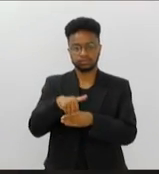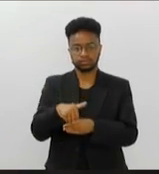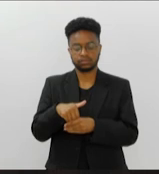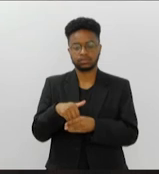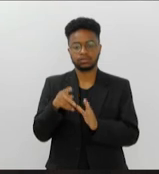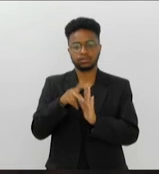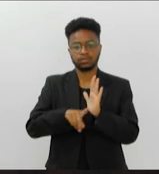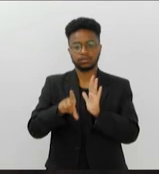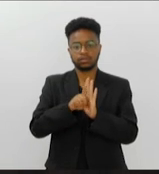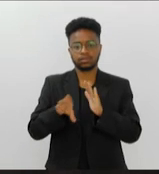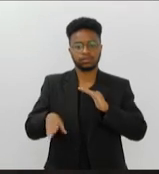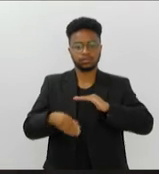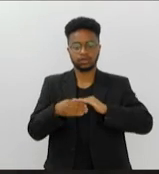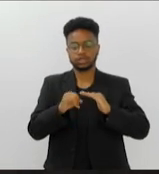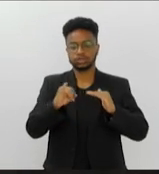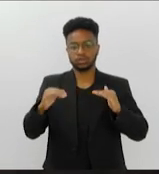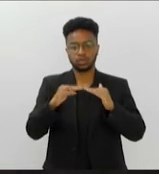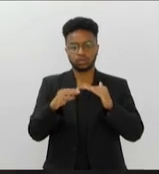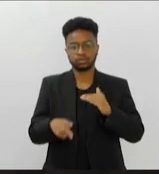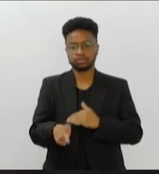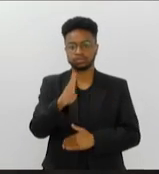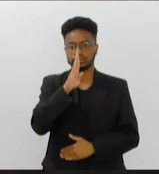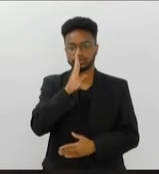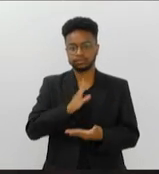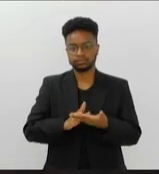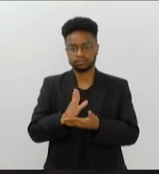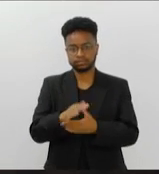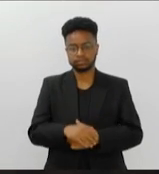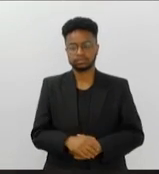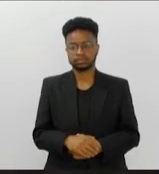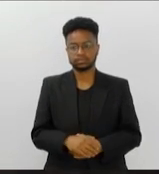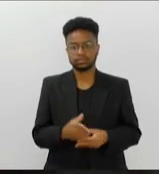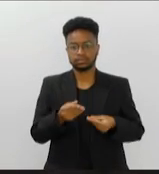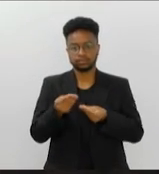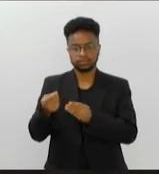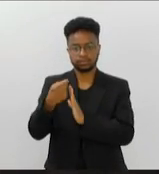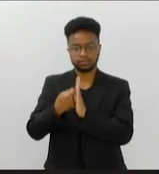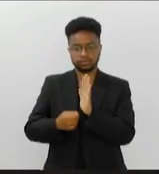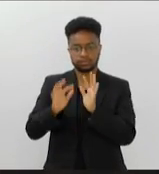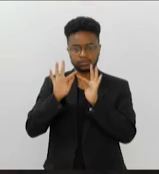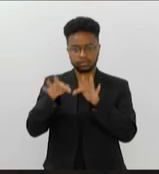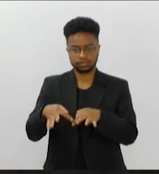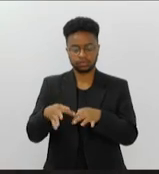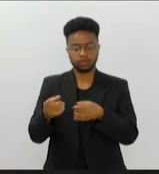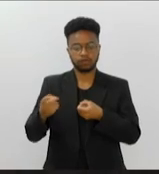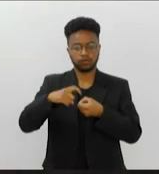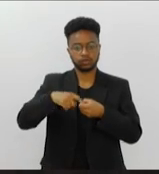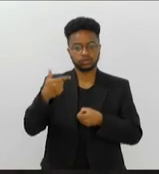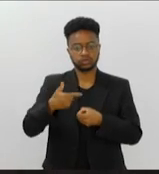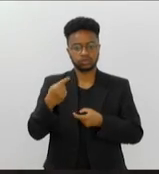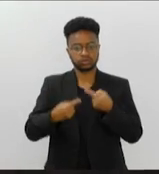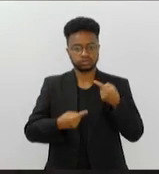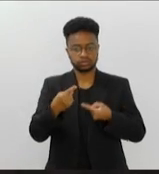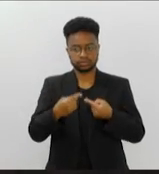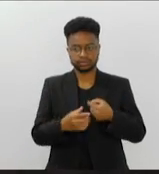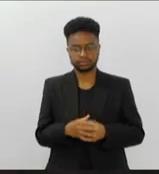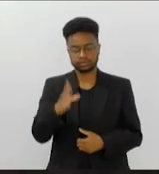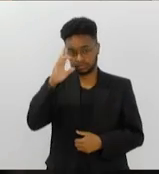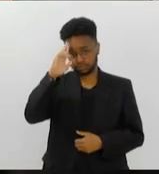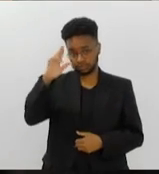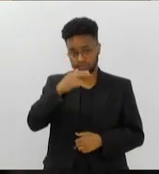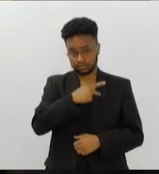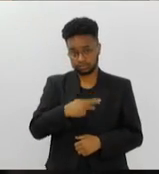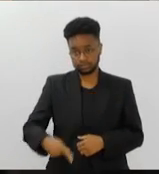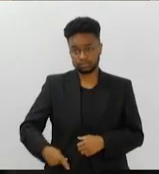votação, o projeto assim emendado. Senhores que aprovam, permaneçam como estão. Aprovado. Vai a redação do vencido para a segunda discussão. Senhor presidente, para